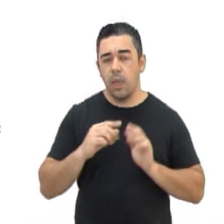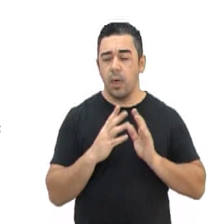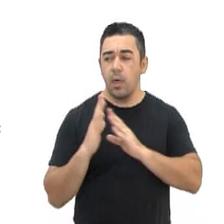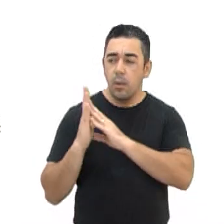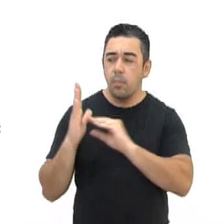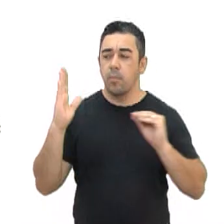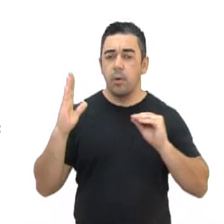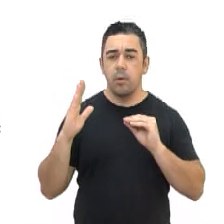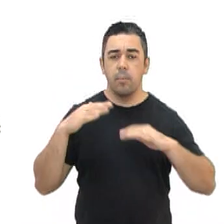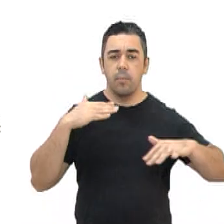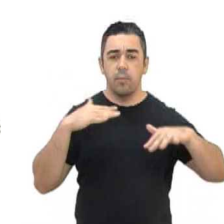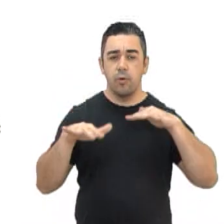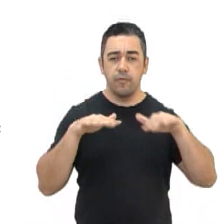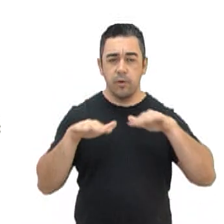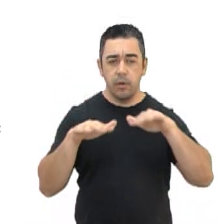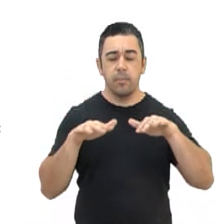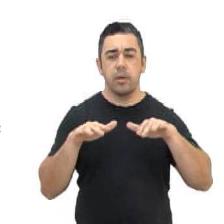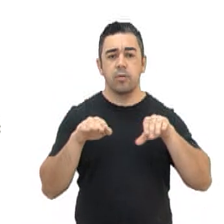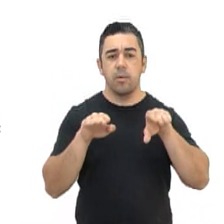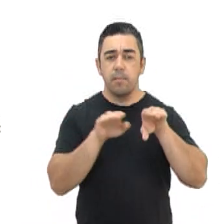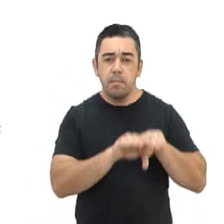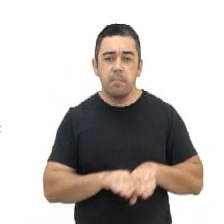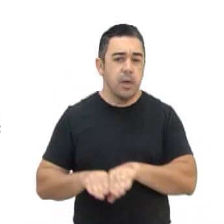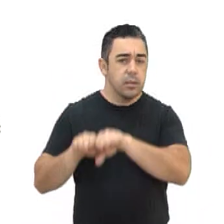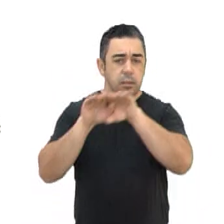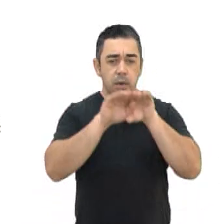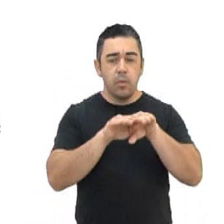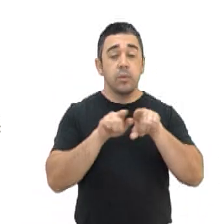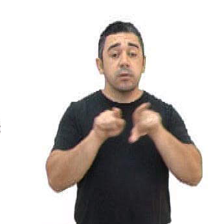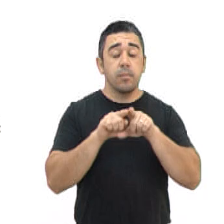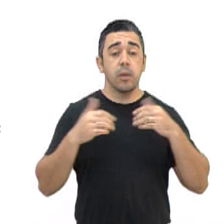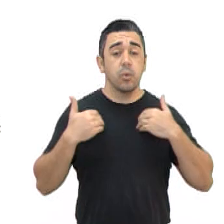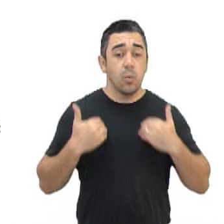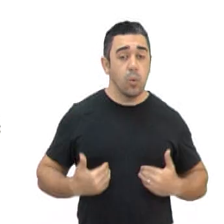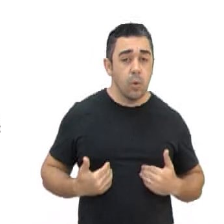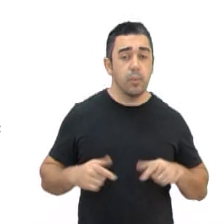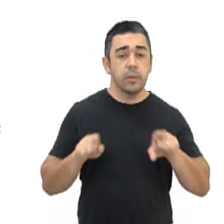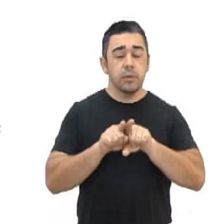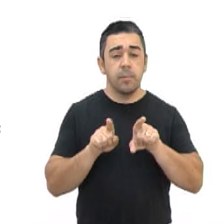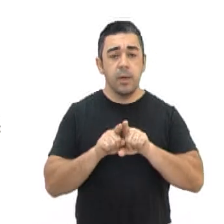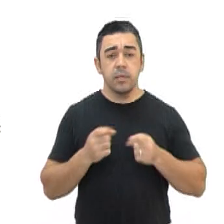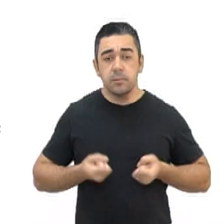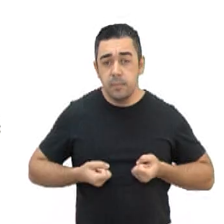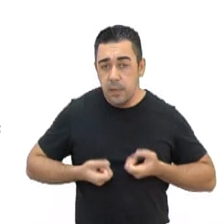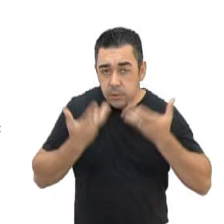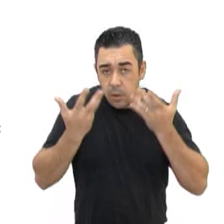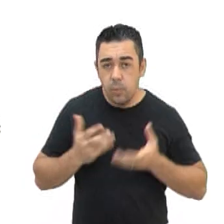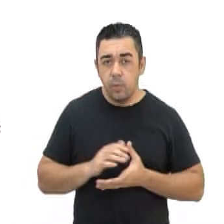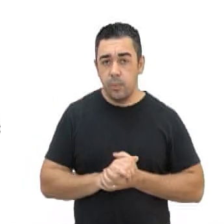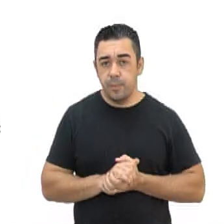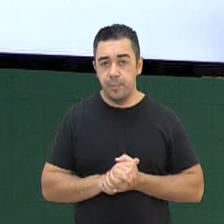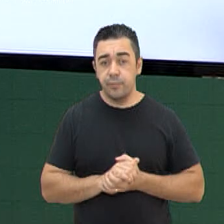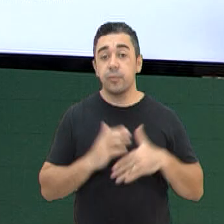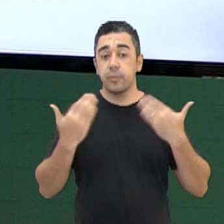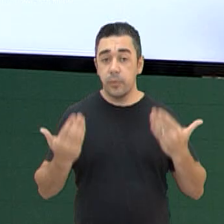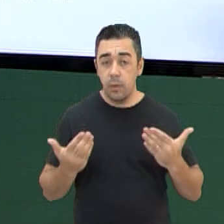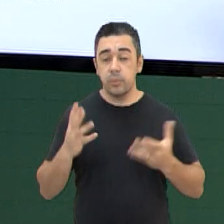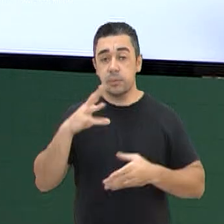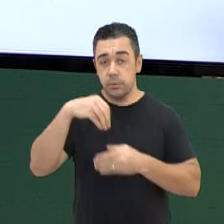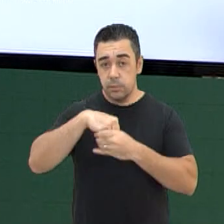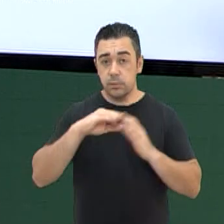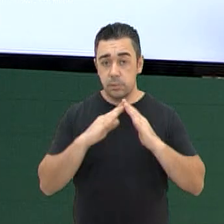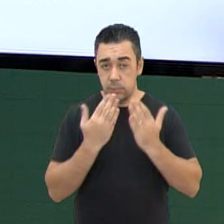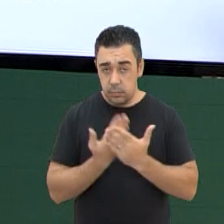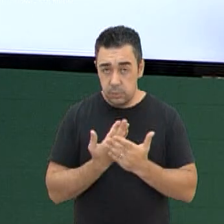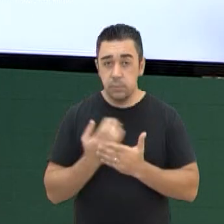movimentos, reproduz padrões de corpo, modelos de corpo e também modelos de expressões. Então, a dança na escola